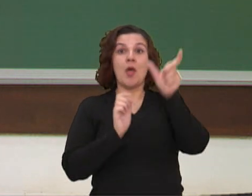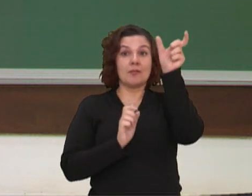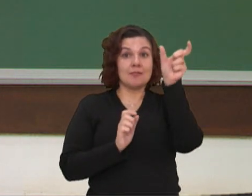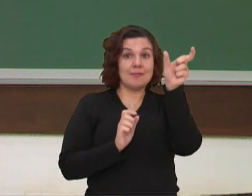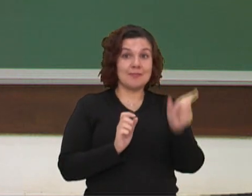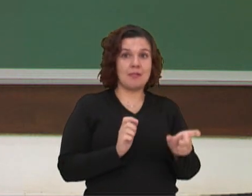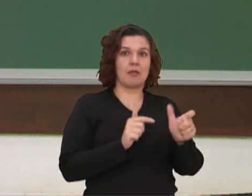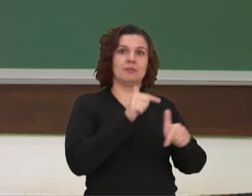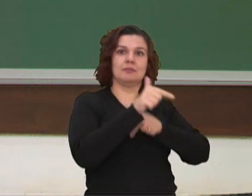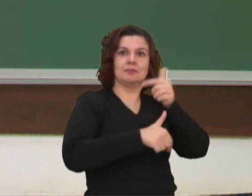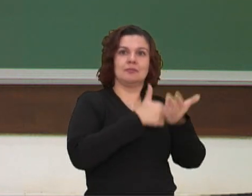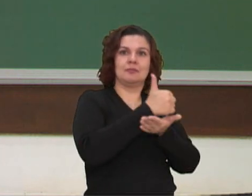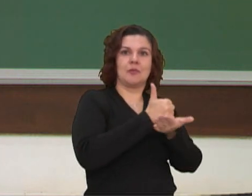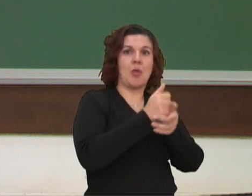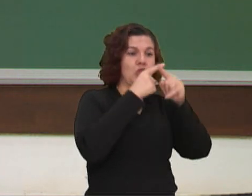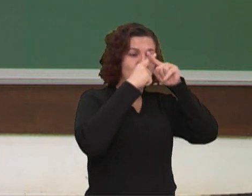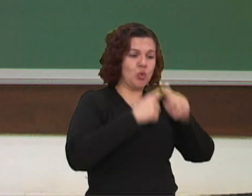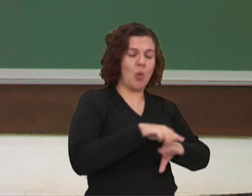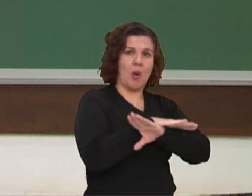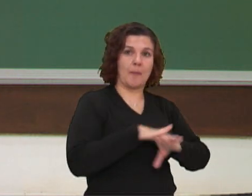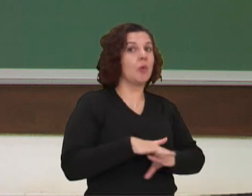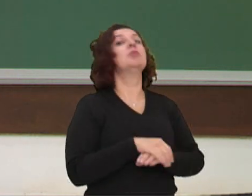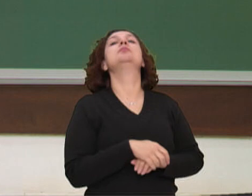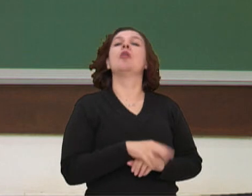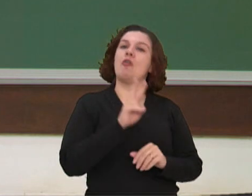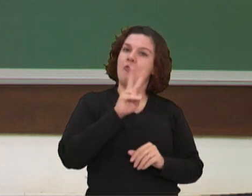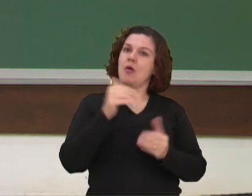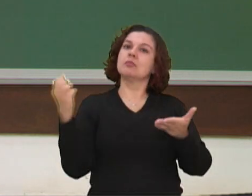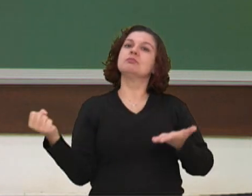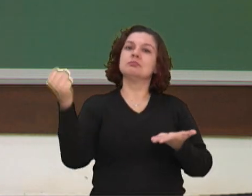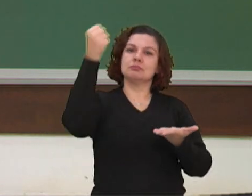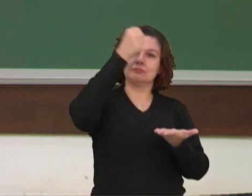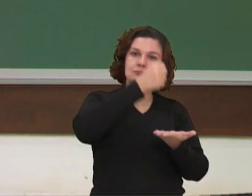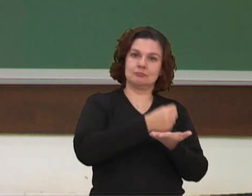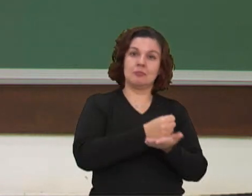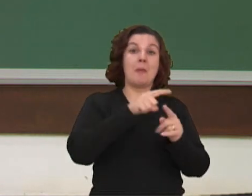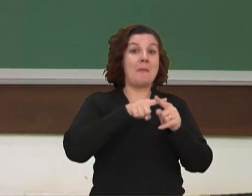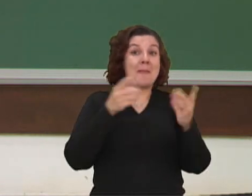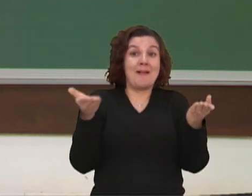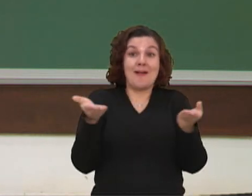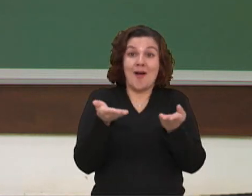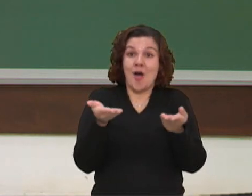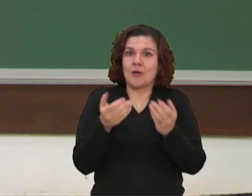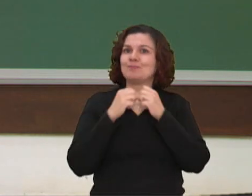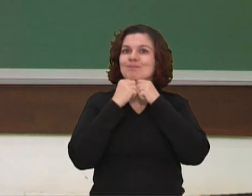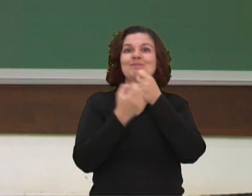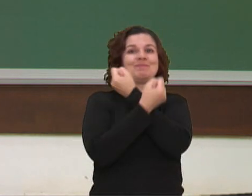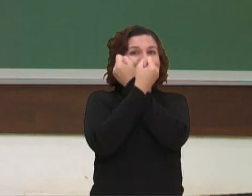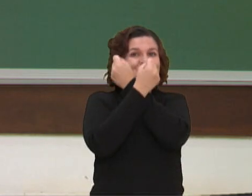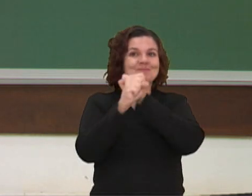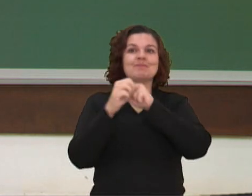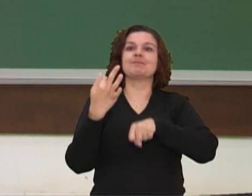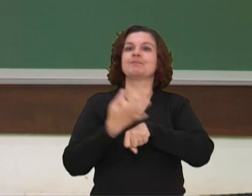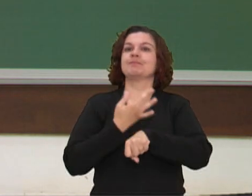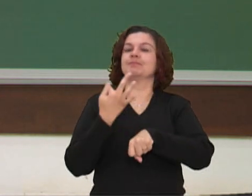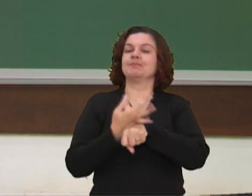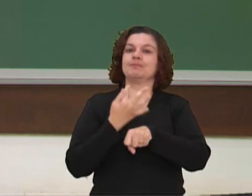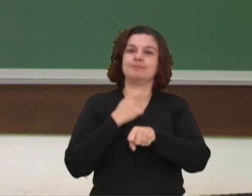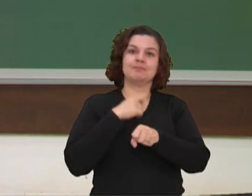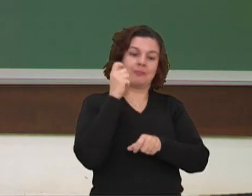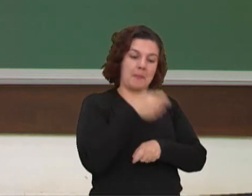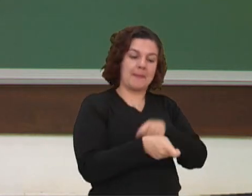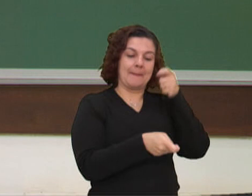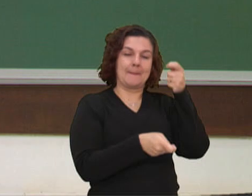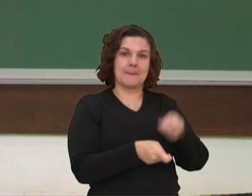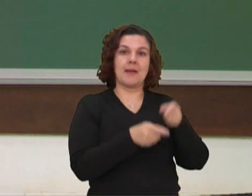pessoa desenvolvia nunca mais vai existir. Mas nesse momento não tem condições de se manter aquele posto de trabalho.